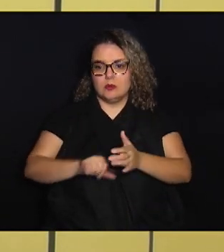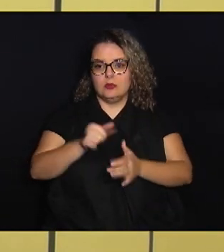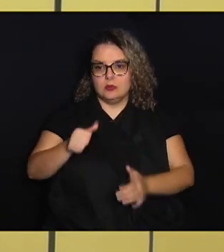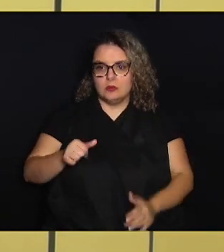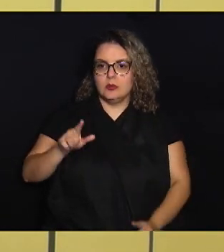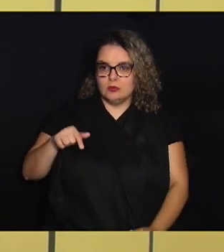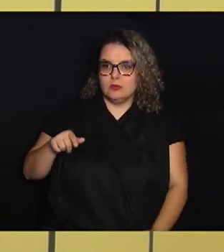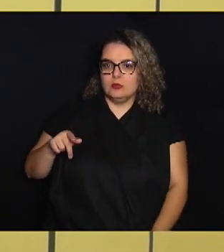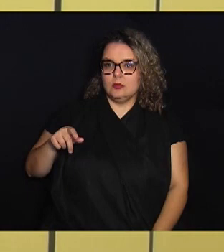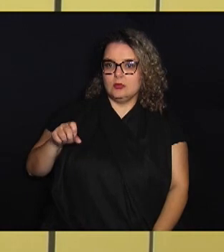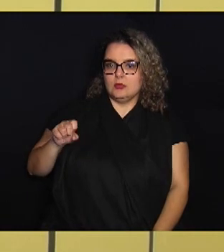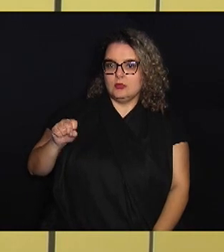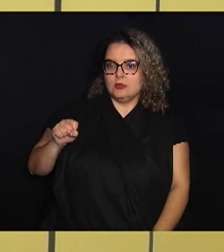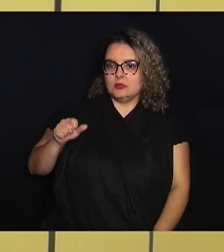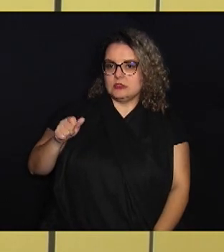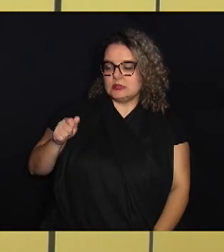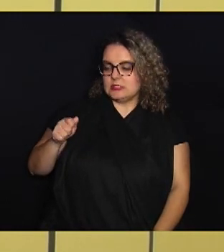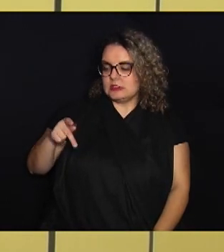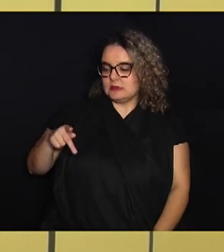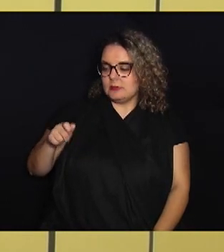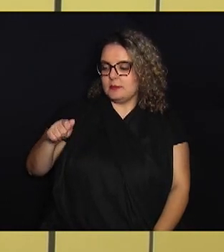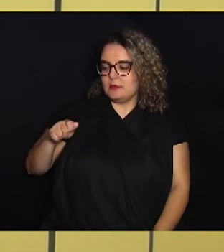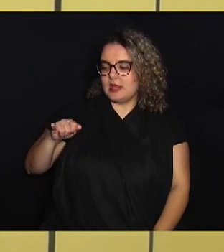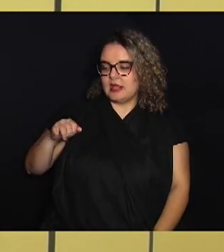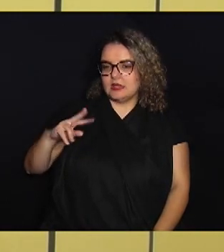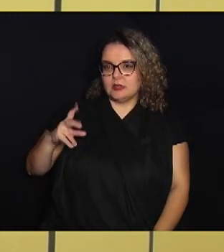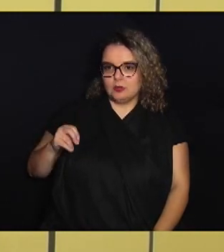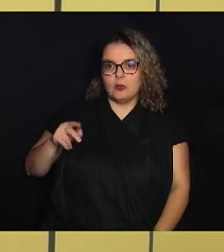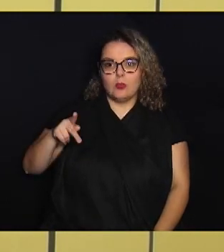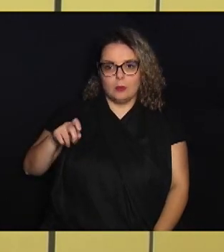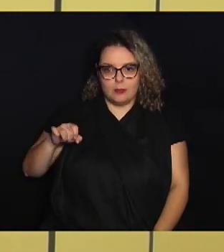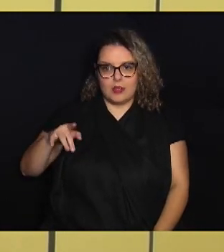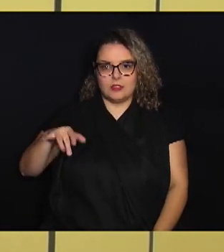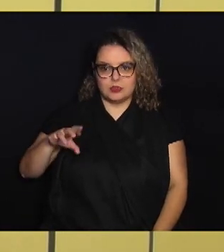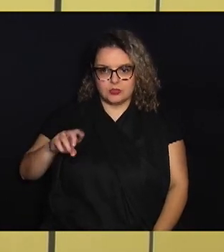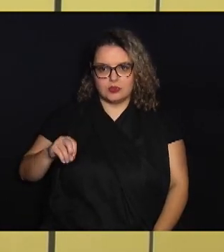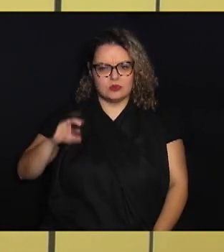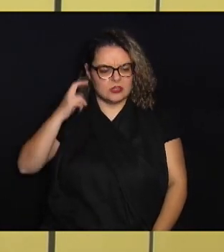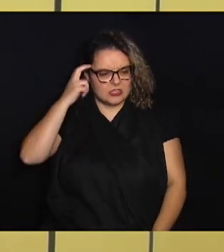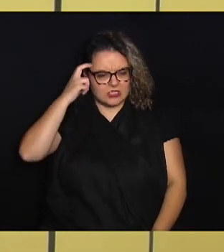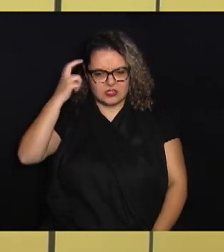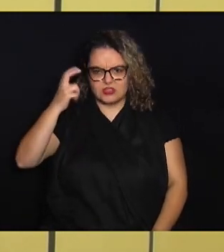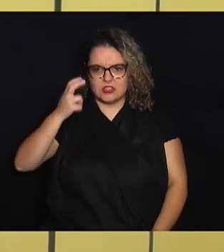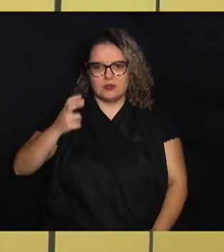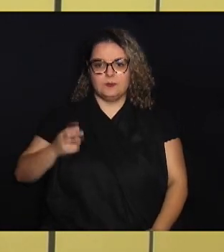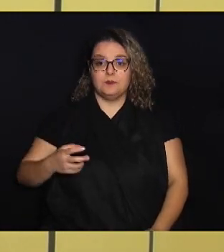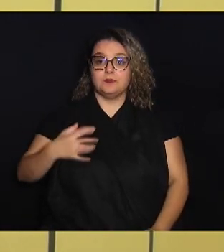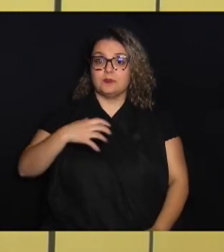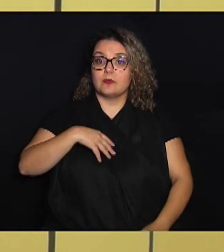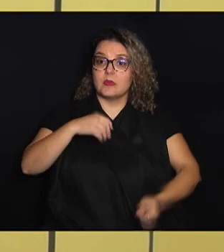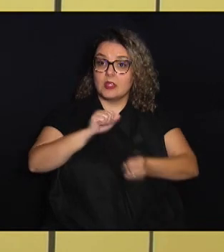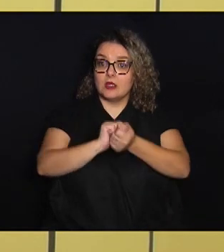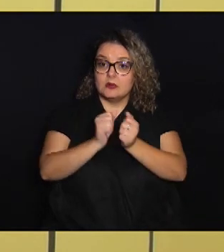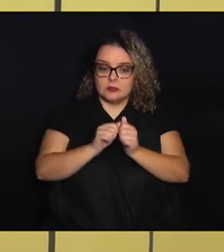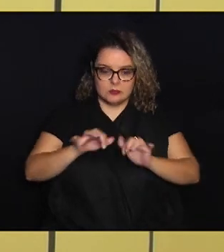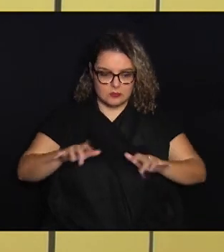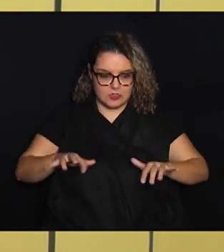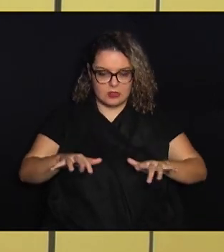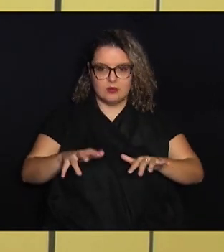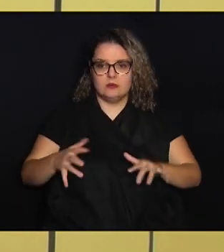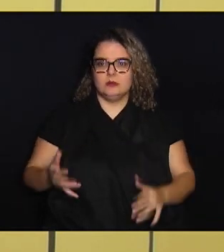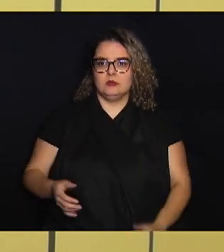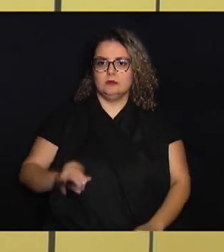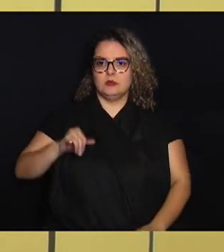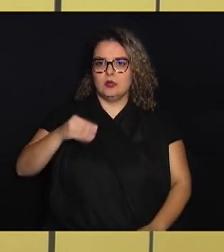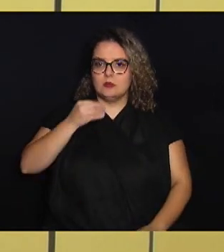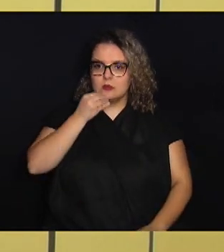o Sampainho, o Antônio Carlos Sampaio Peixoto. Ele deu um jeito, o cara era muito inteligente, ele deu um jeito de aprender a tocar para